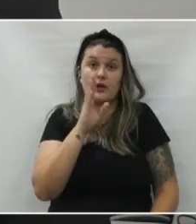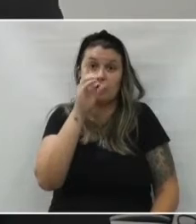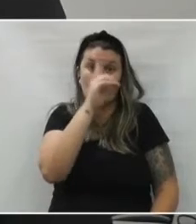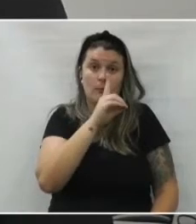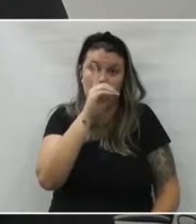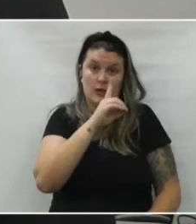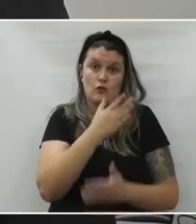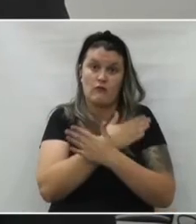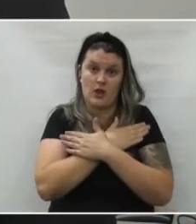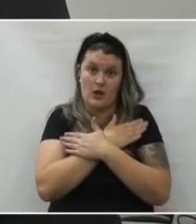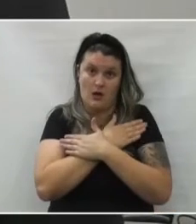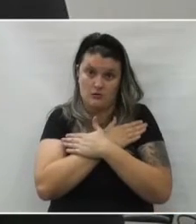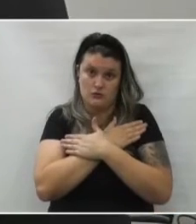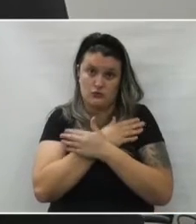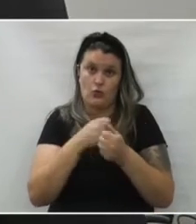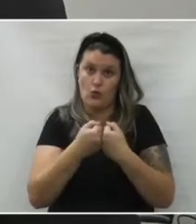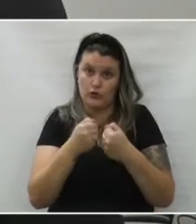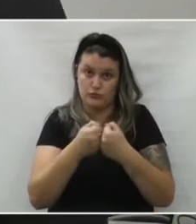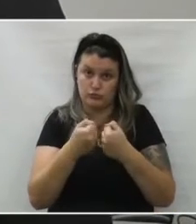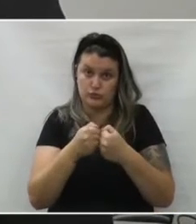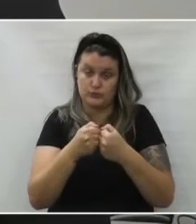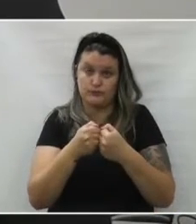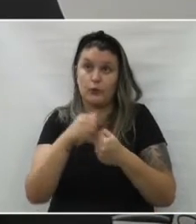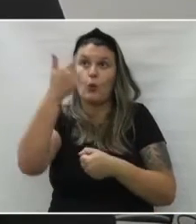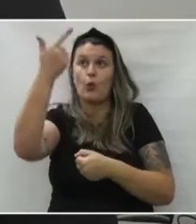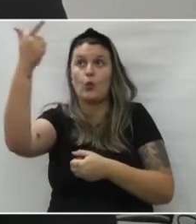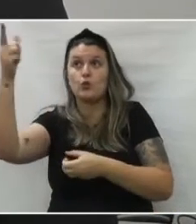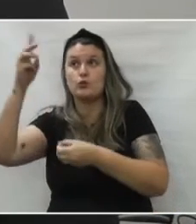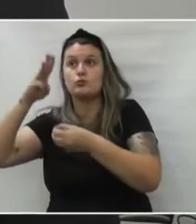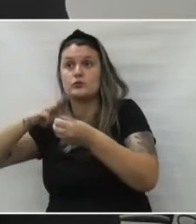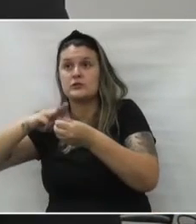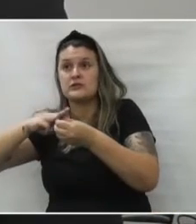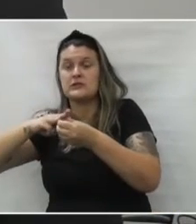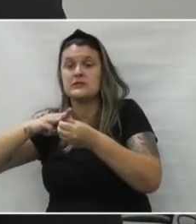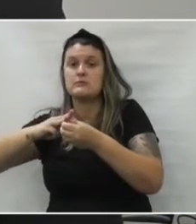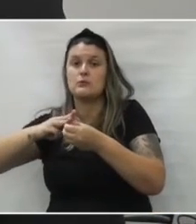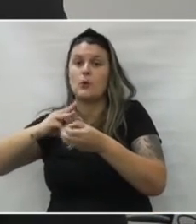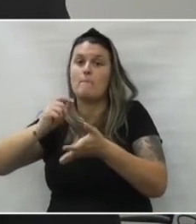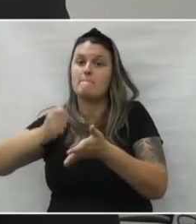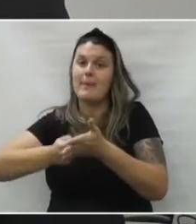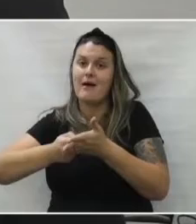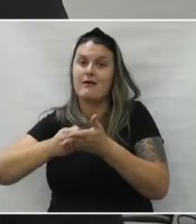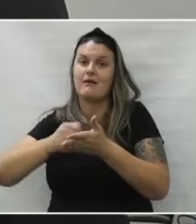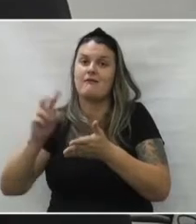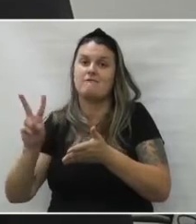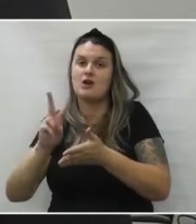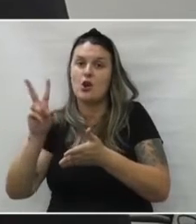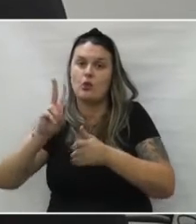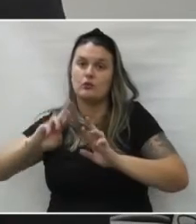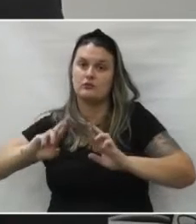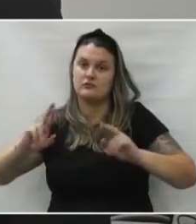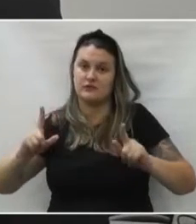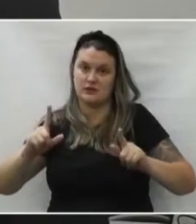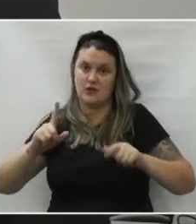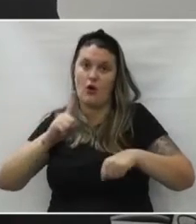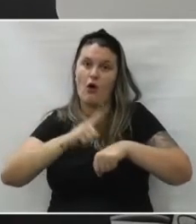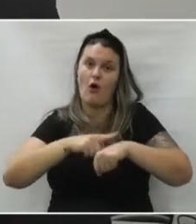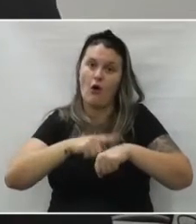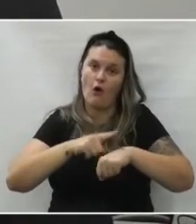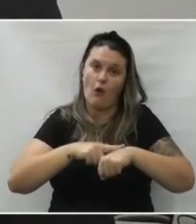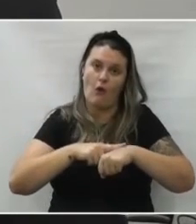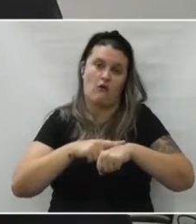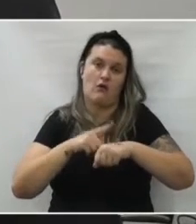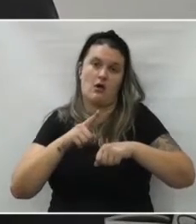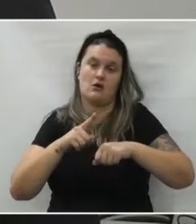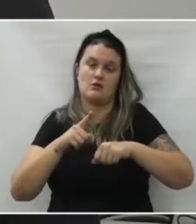e feriados, né? Temos outros municípios que dão tarifa diferenciada em determinados horários, chamados horários que não são